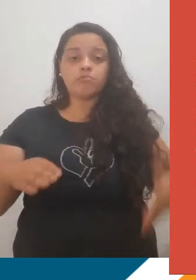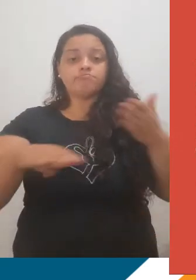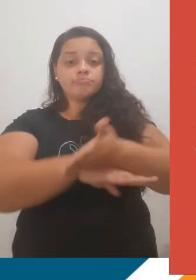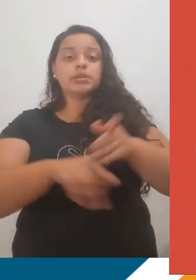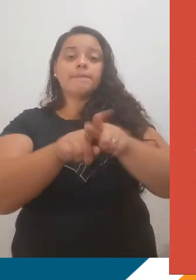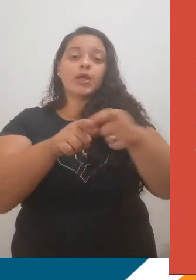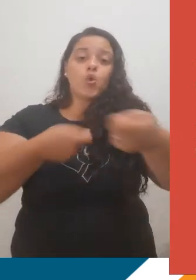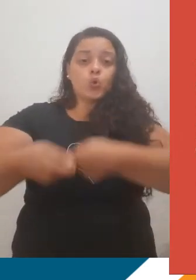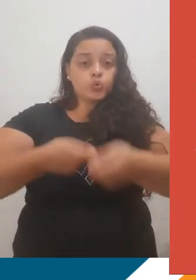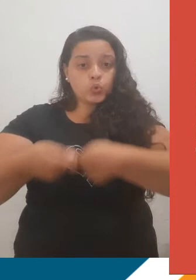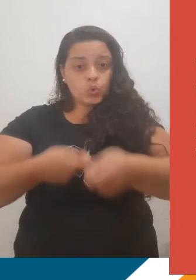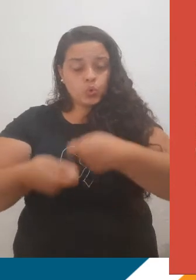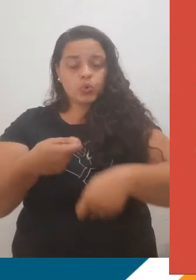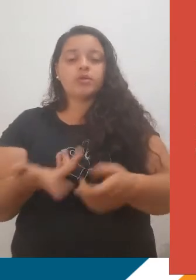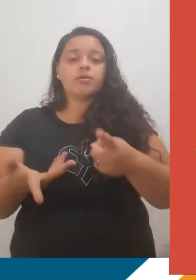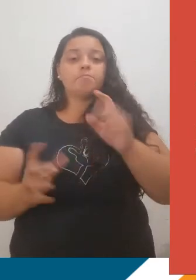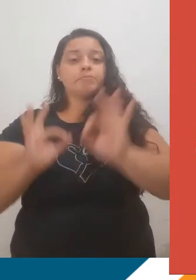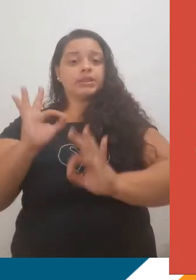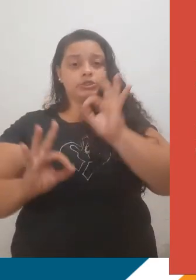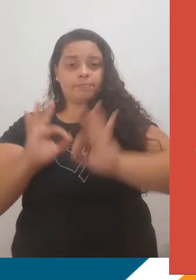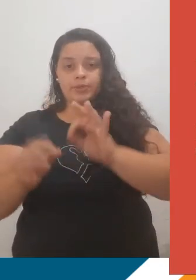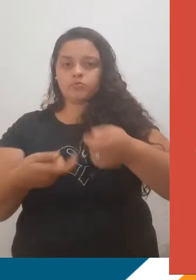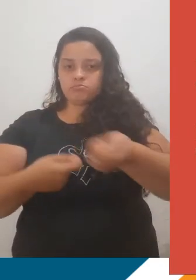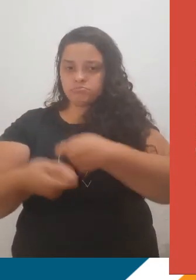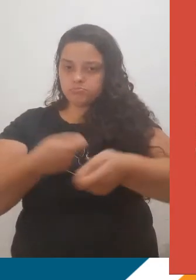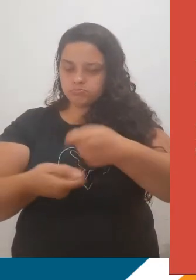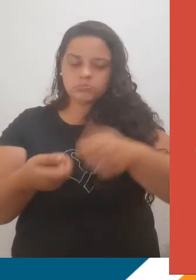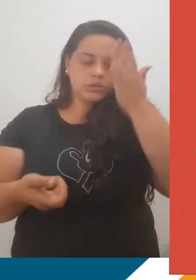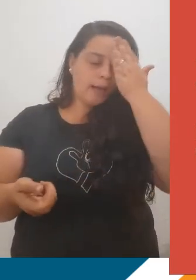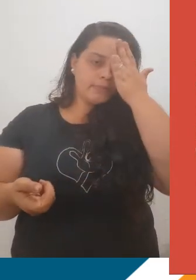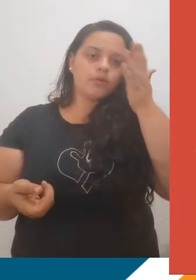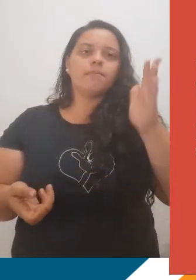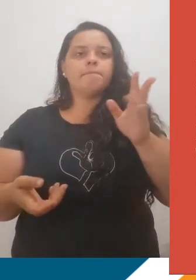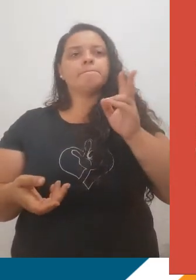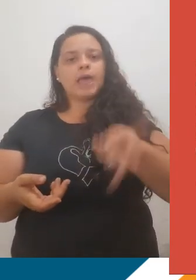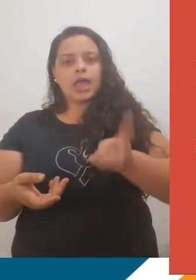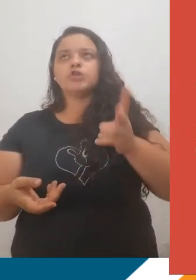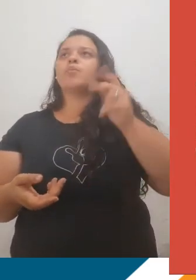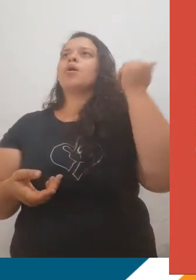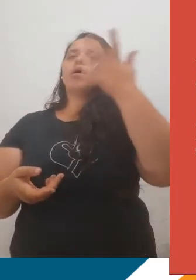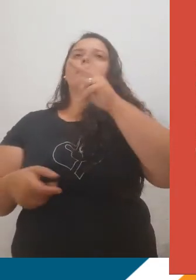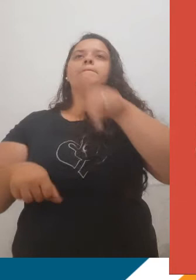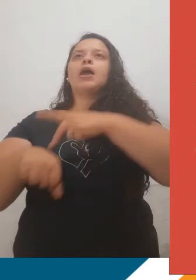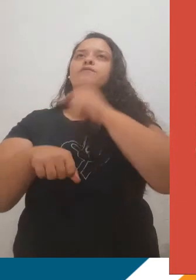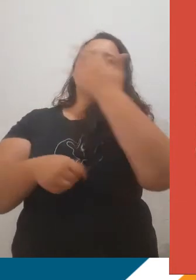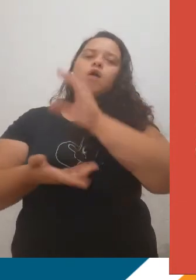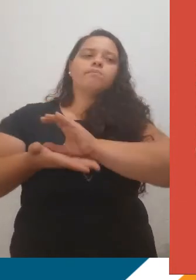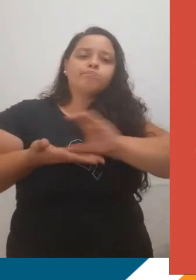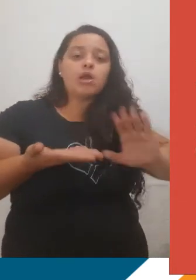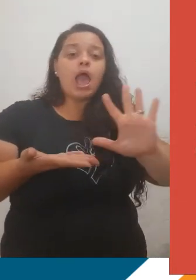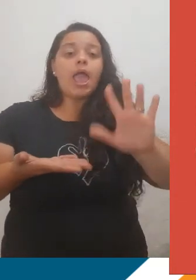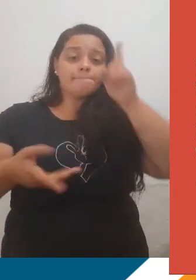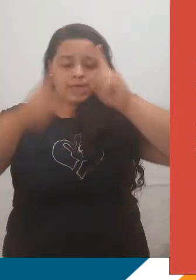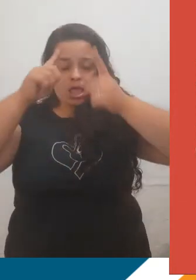na economia a partir do planejamento econômico, mesmo que tenha, sim, algum tipo de investimento estrangeiro aqui. É o Estado que